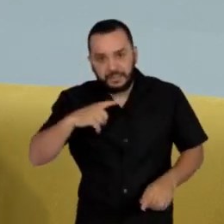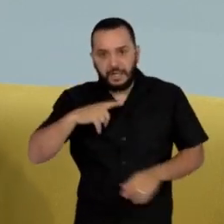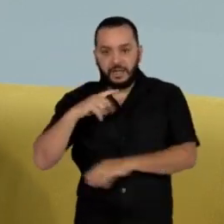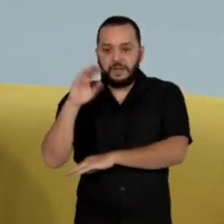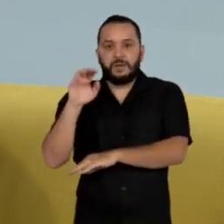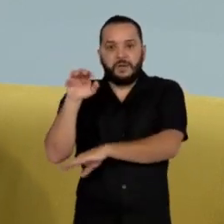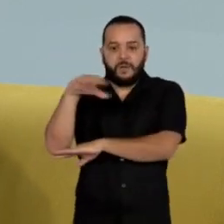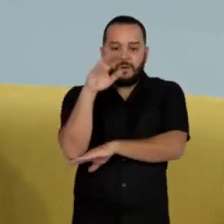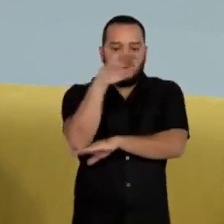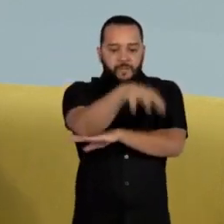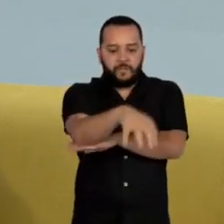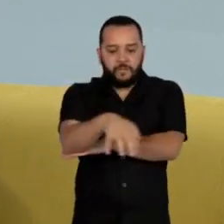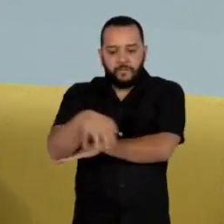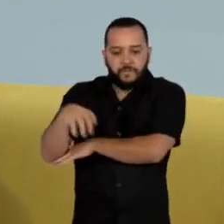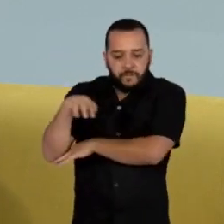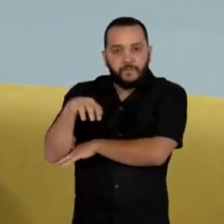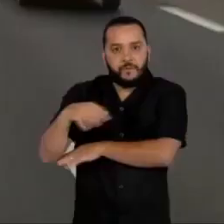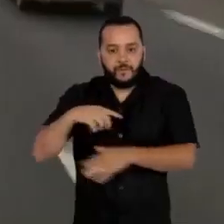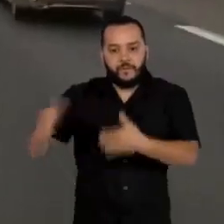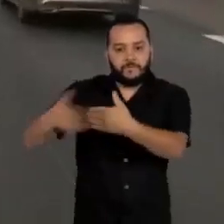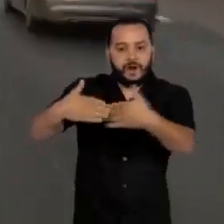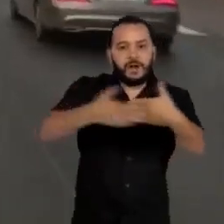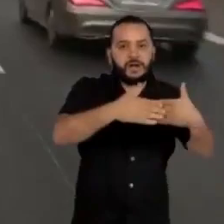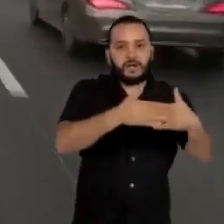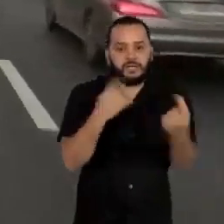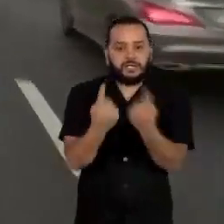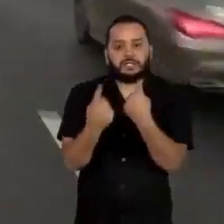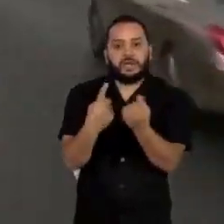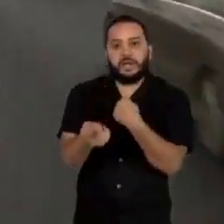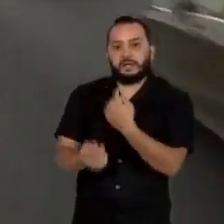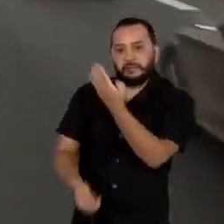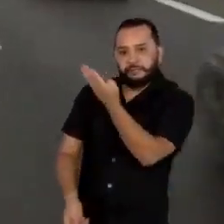protesto contra as políticas para o setor.